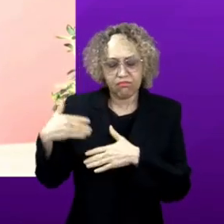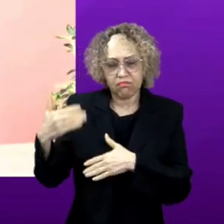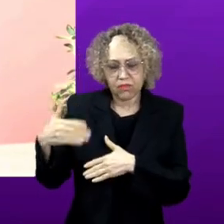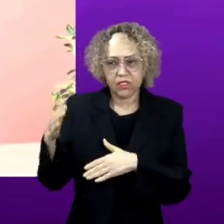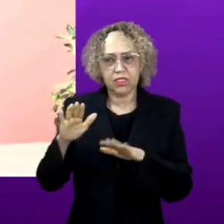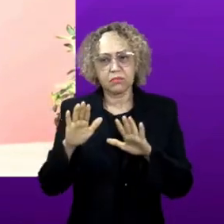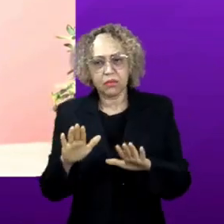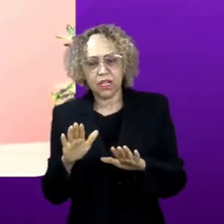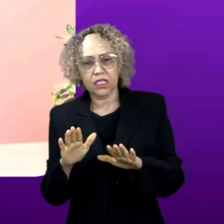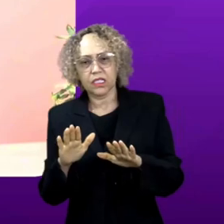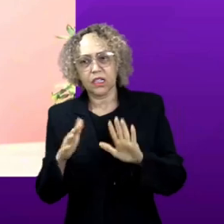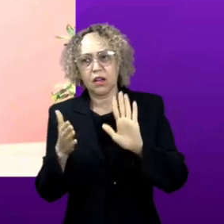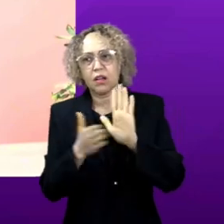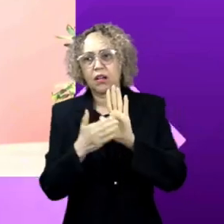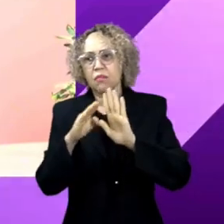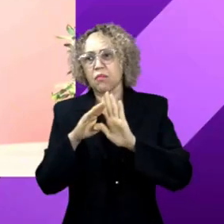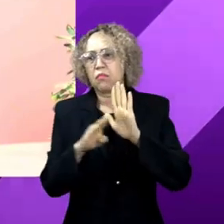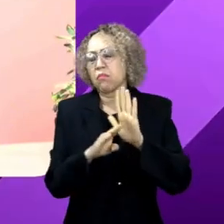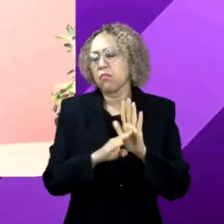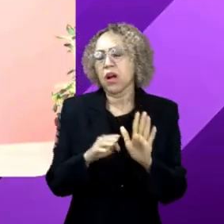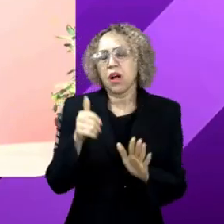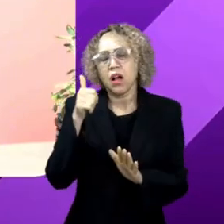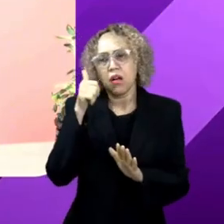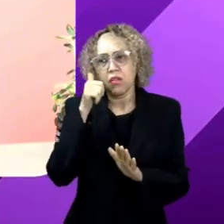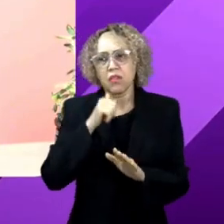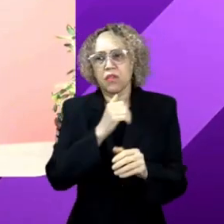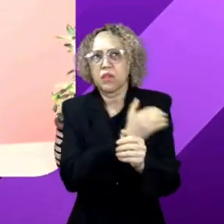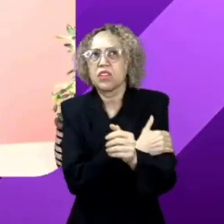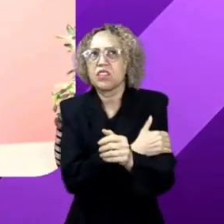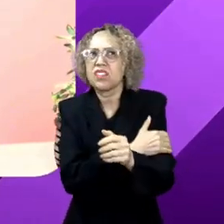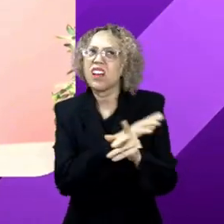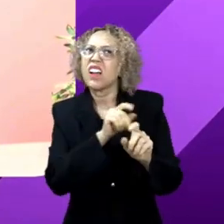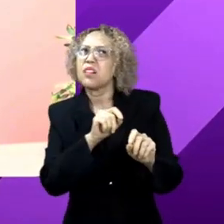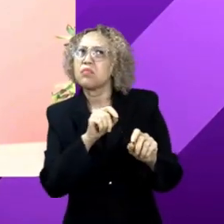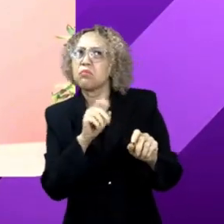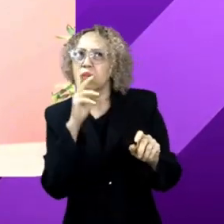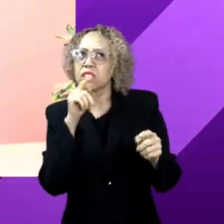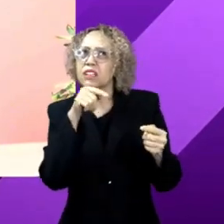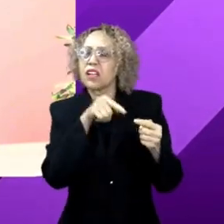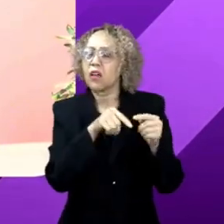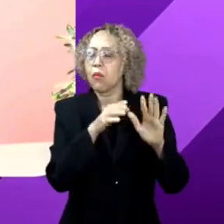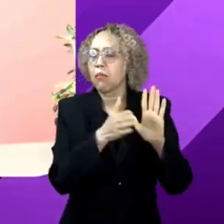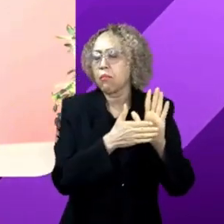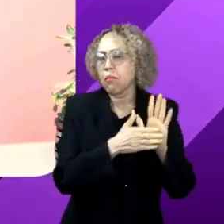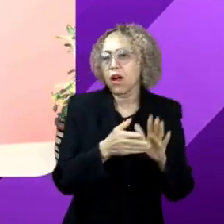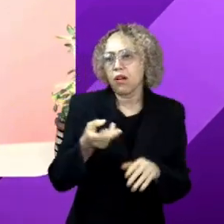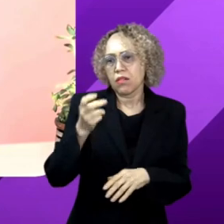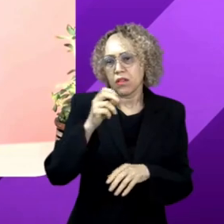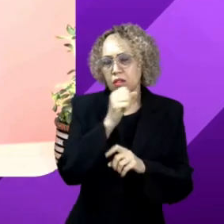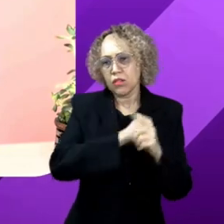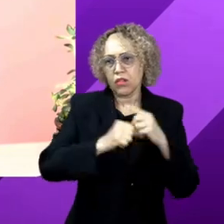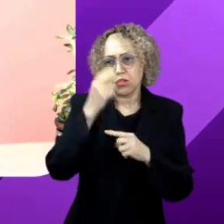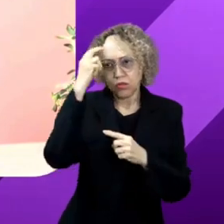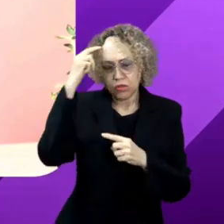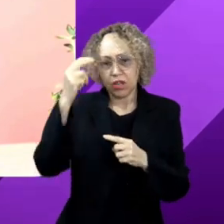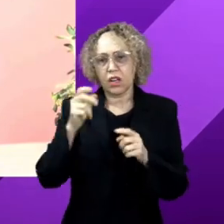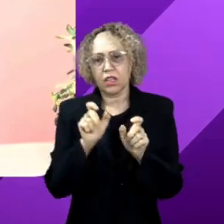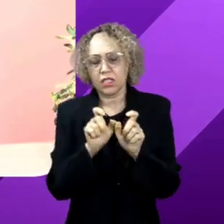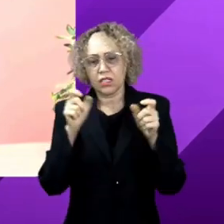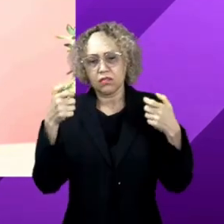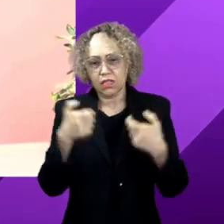parecia abranger pautas socioculturais com relação à questão da sexualidade, da violência,